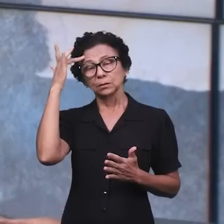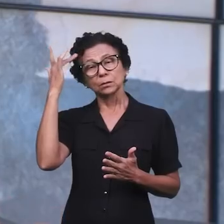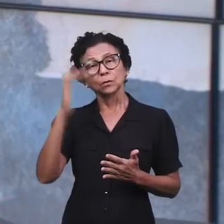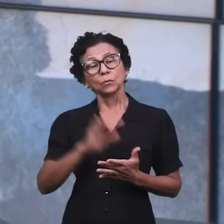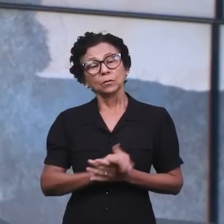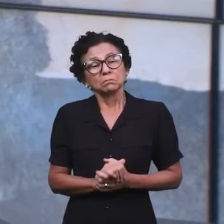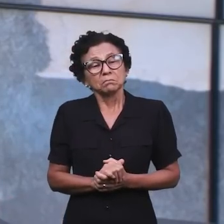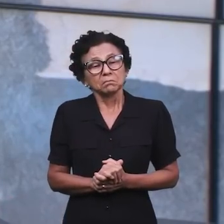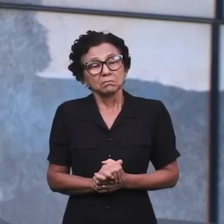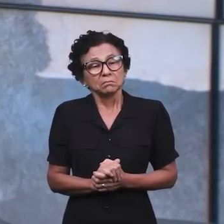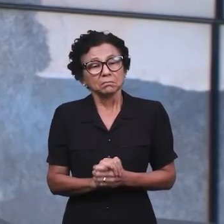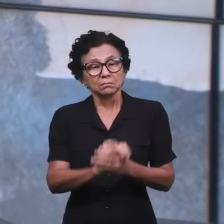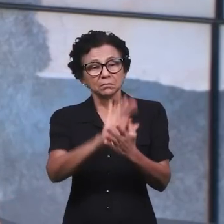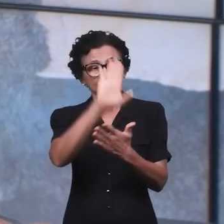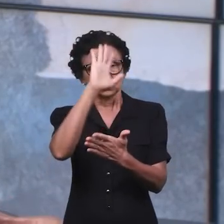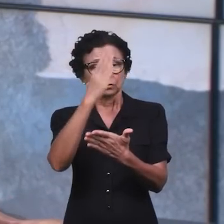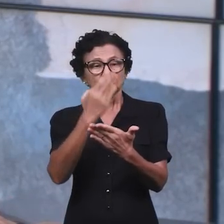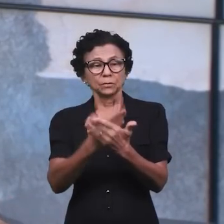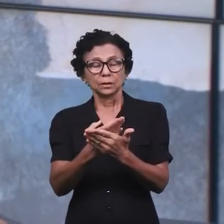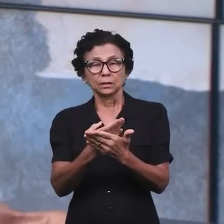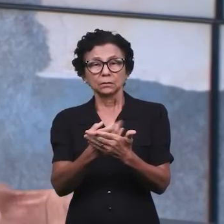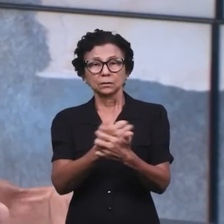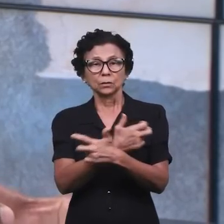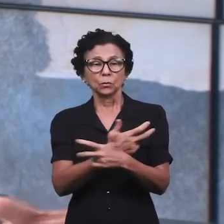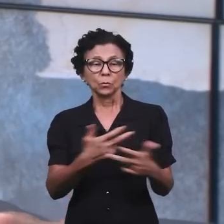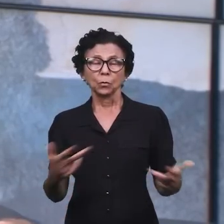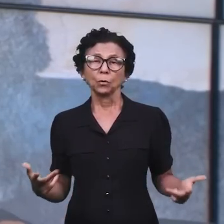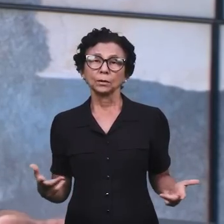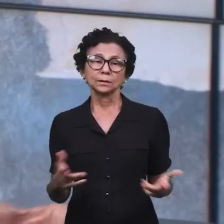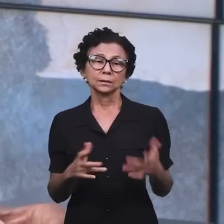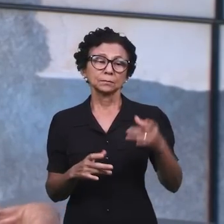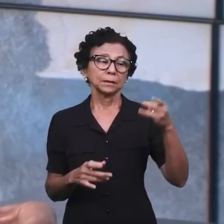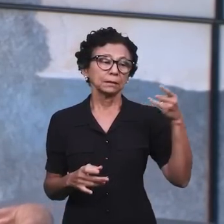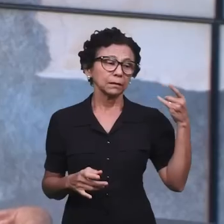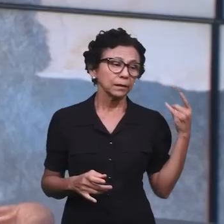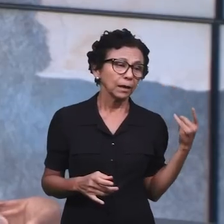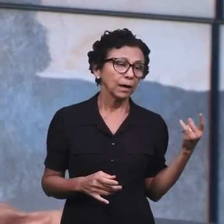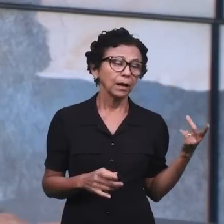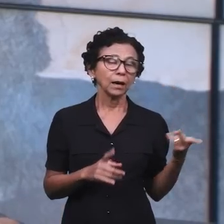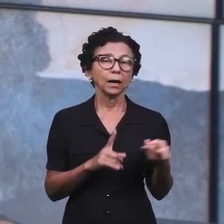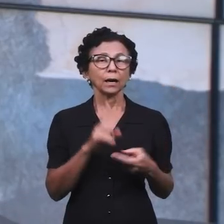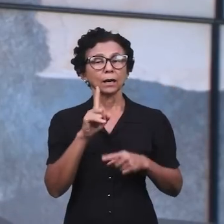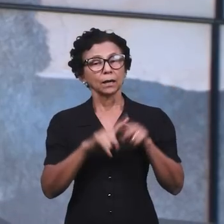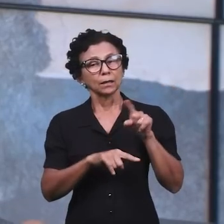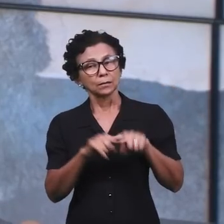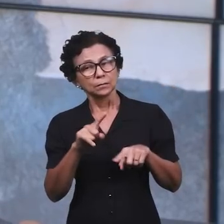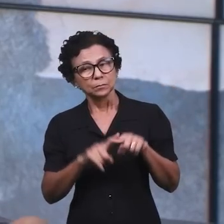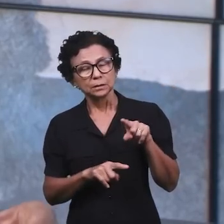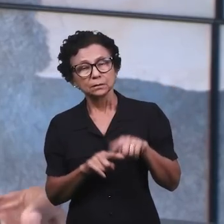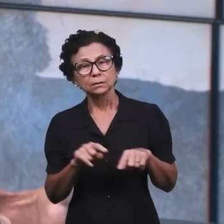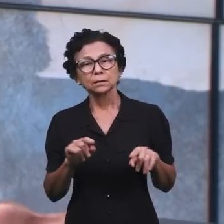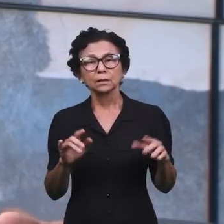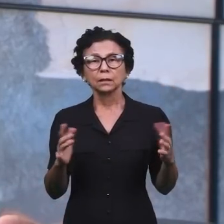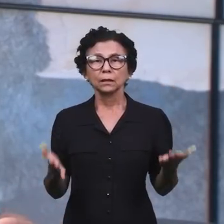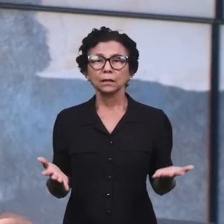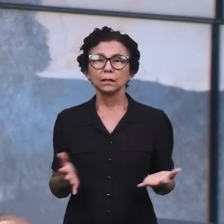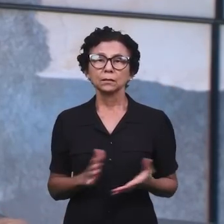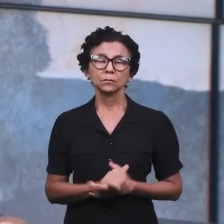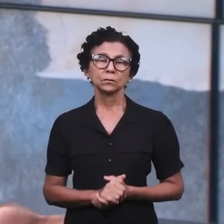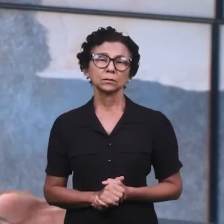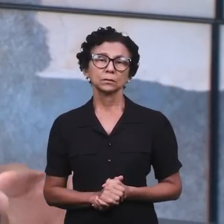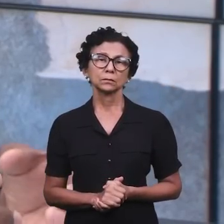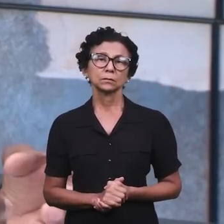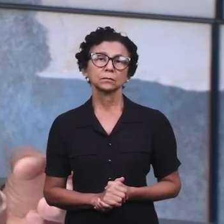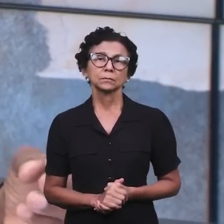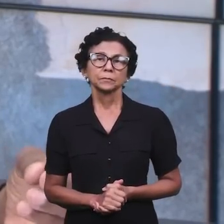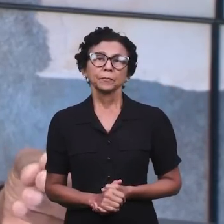em coisas que não deveriam apoiar, em coisas materiais, muitas vezes em objetos, em amuletos,